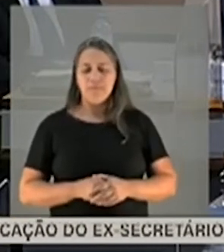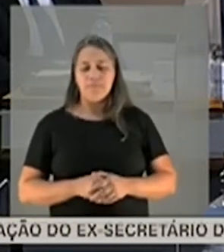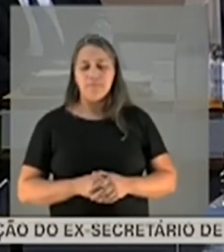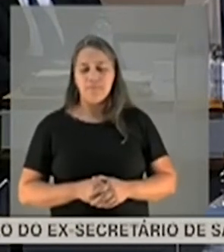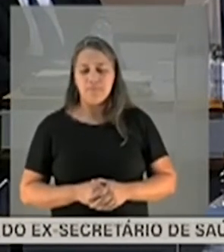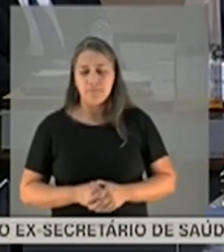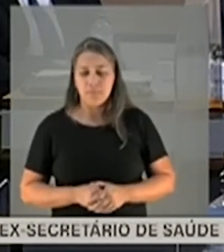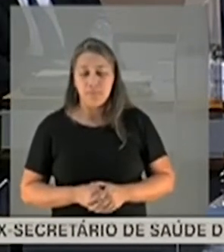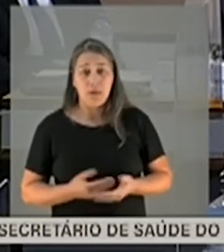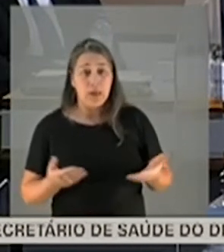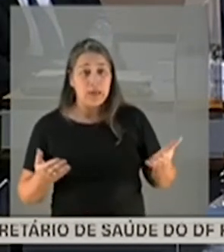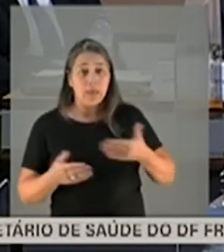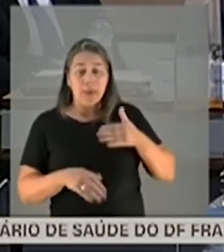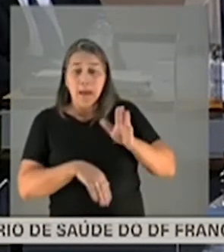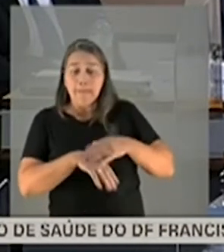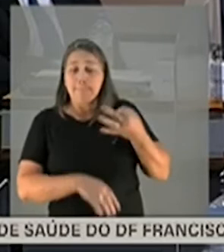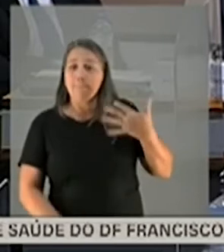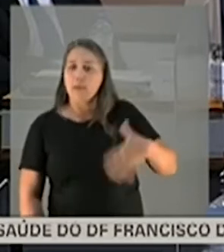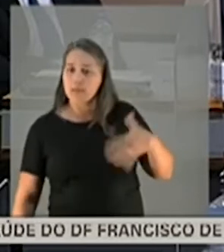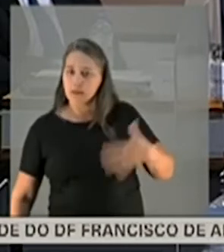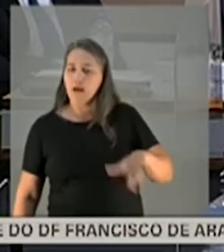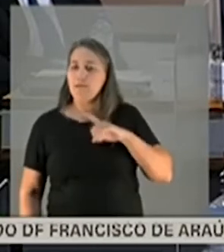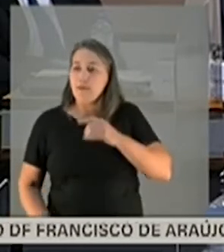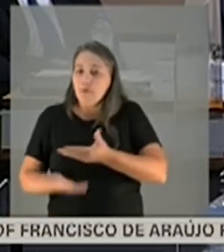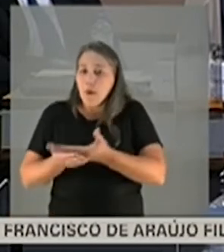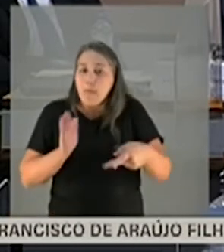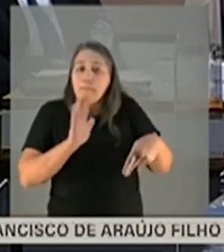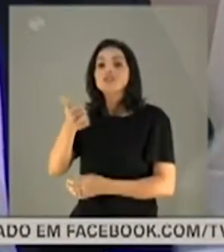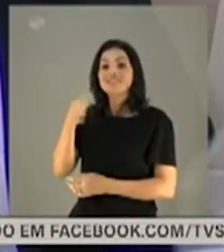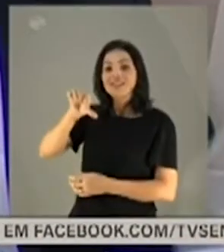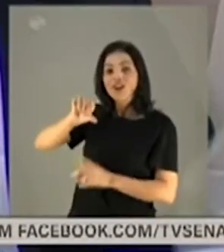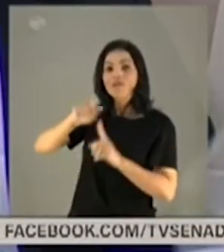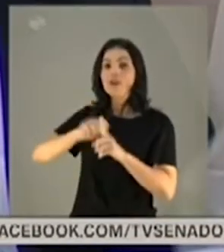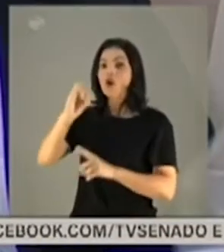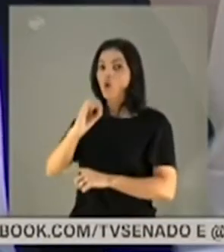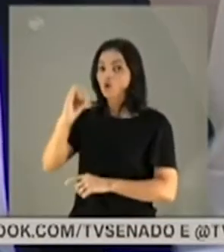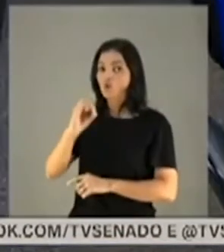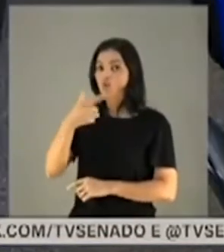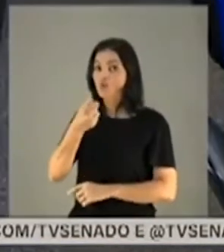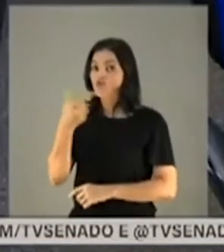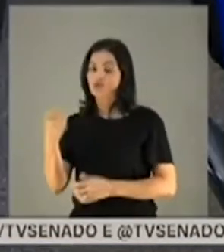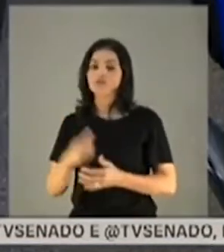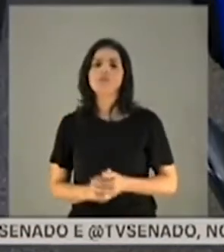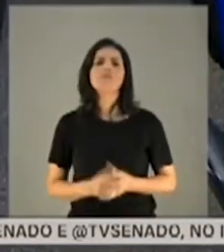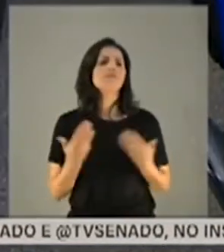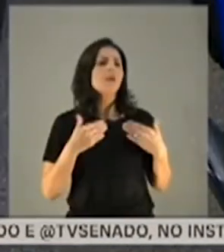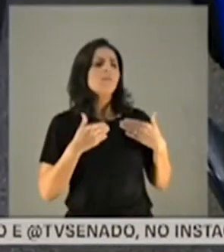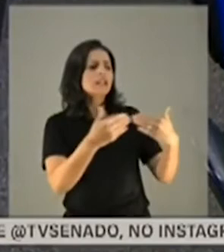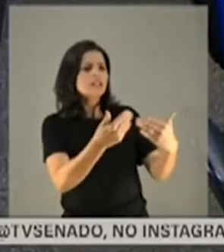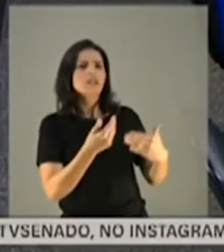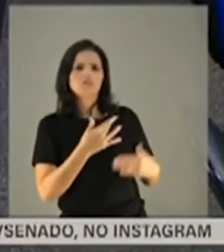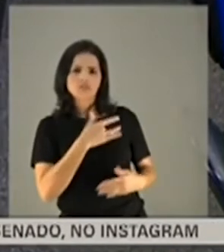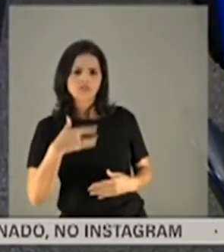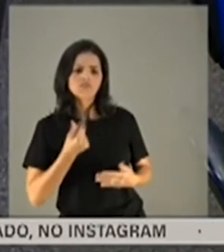Para o real, ou seja, era a vacina mais cara. E houve até a iniciativa do próprio presidente. O Ministério da Saúde investiu recursos no